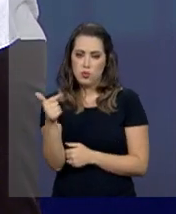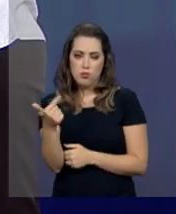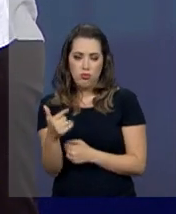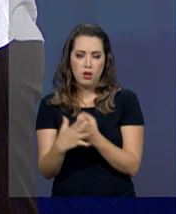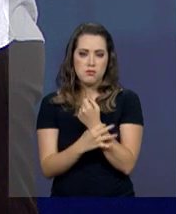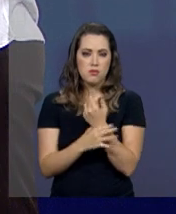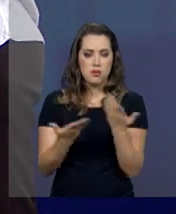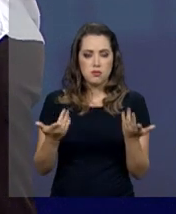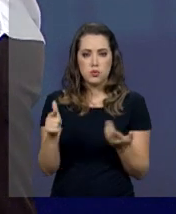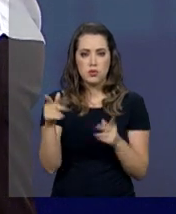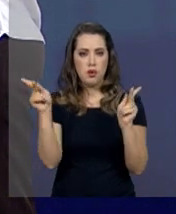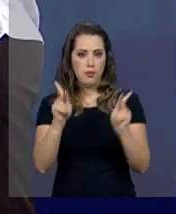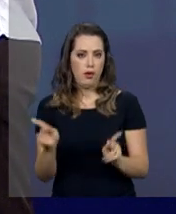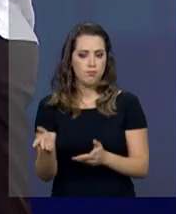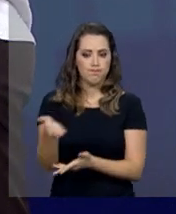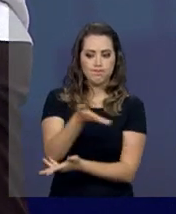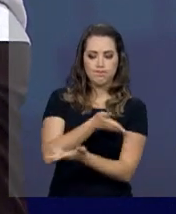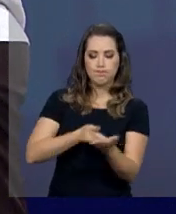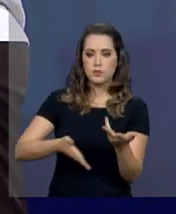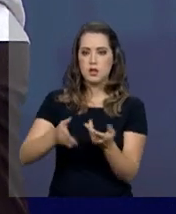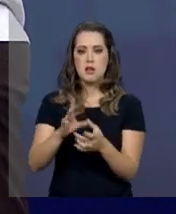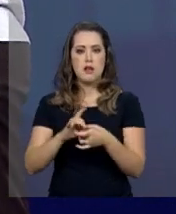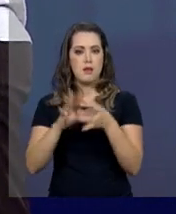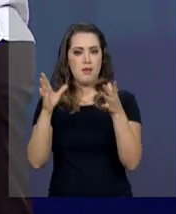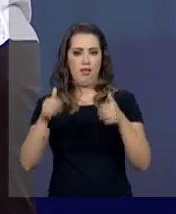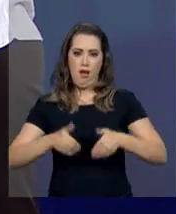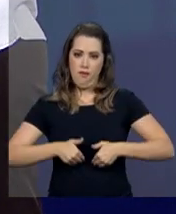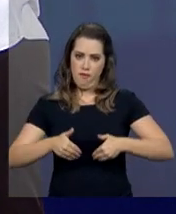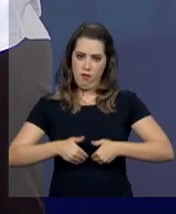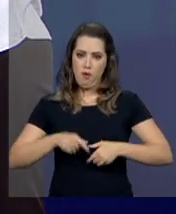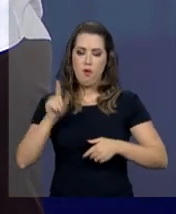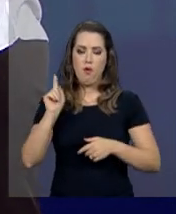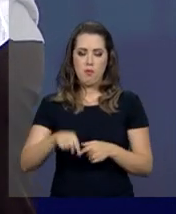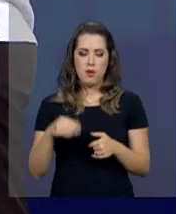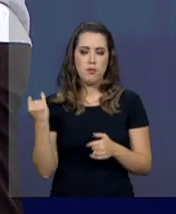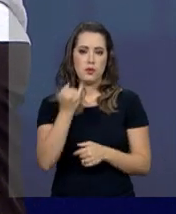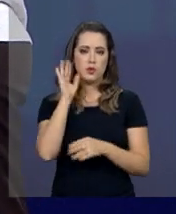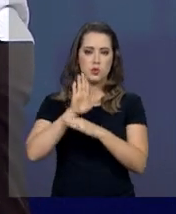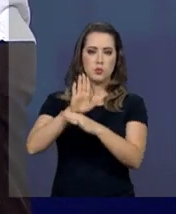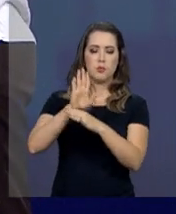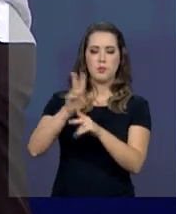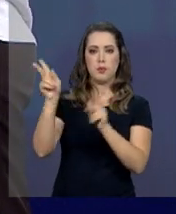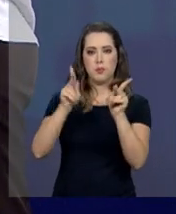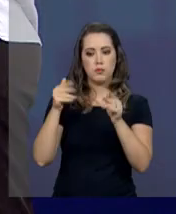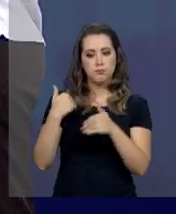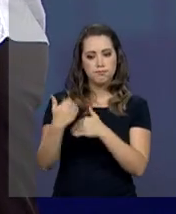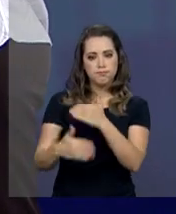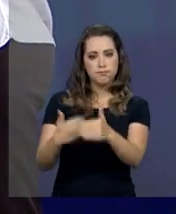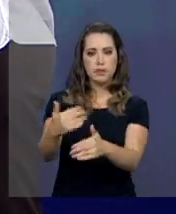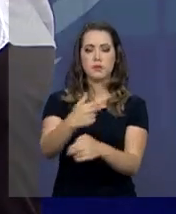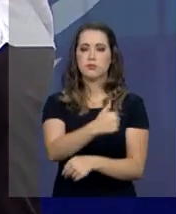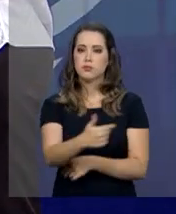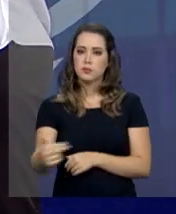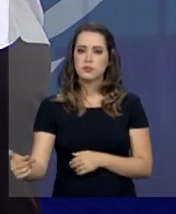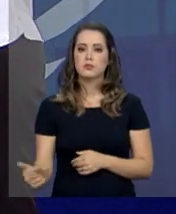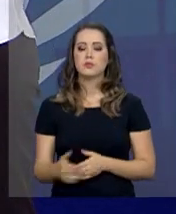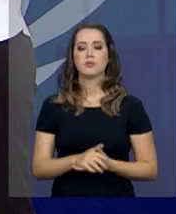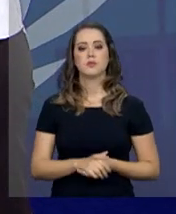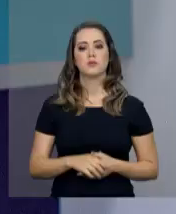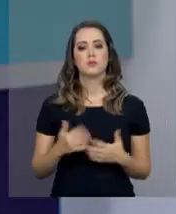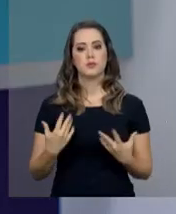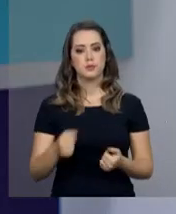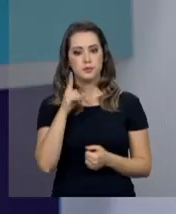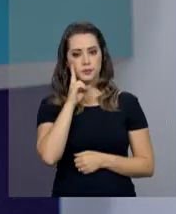alimentar haverá paz libertar o mundo da fome é uma contribuição fundamental para uma paz duradoura mais um tema das nações está certo vamos